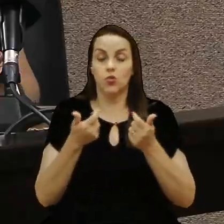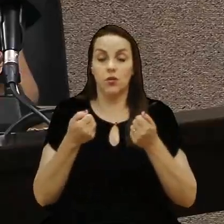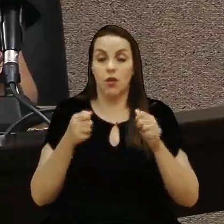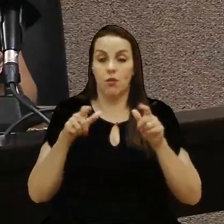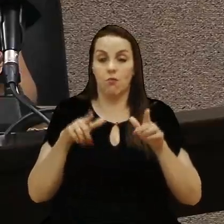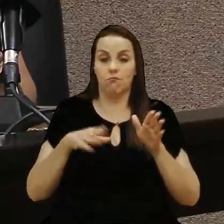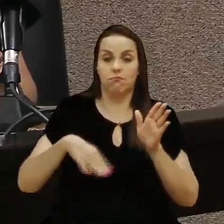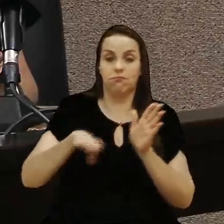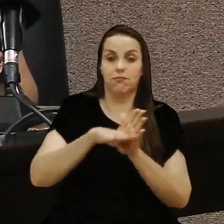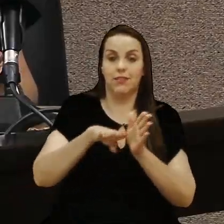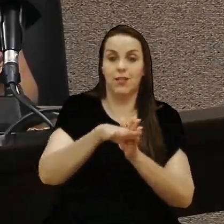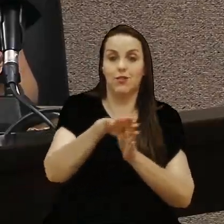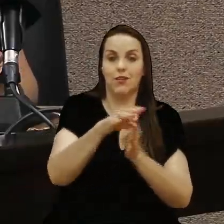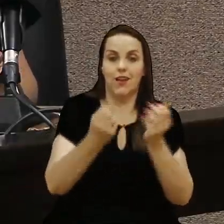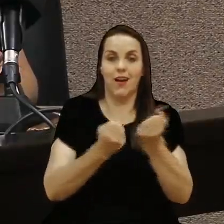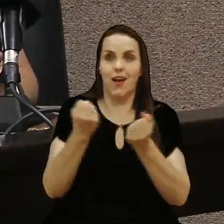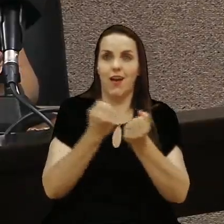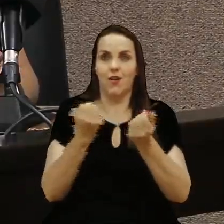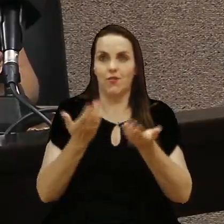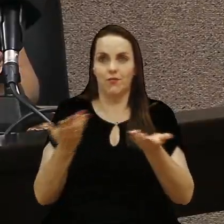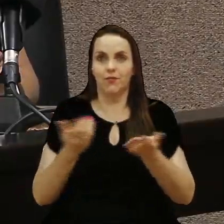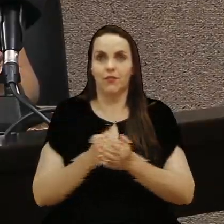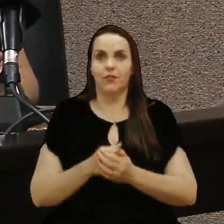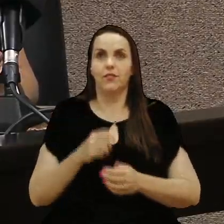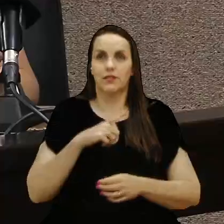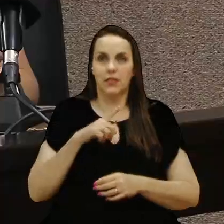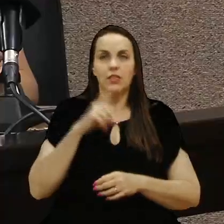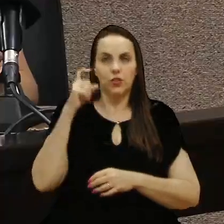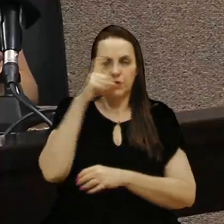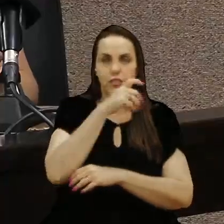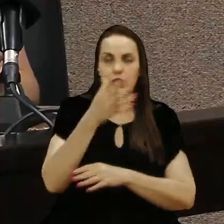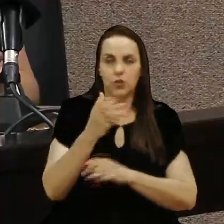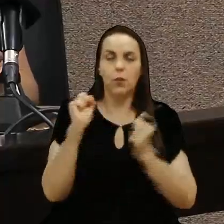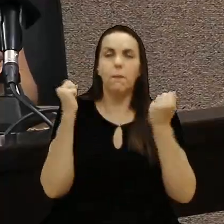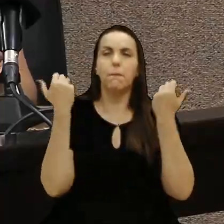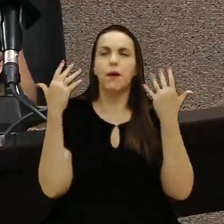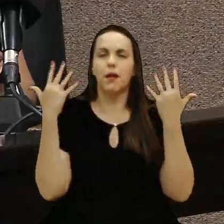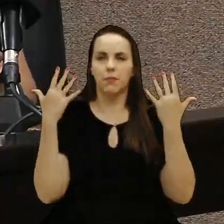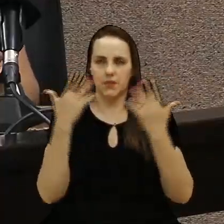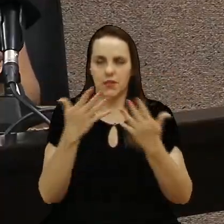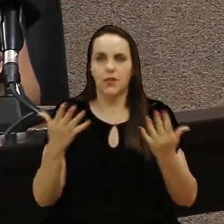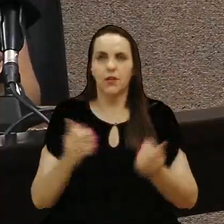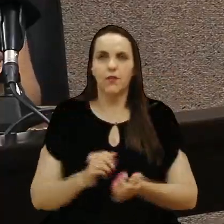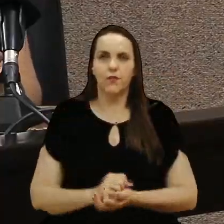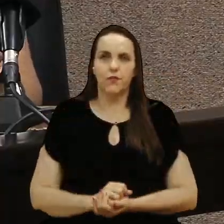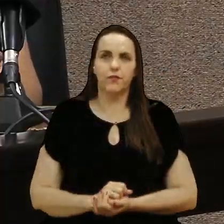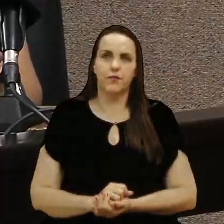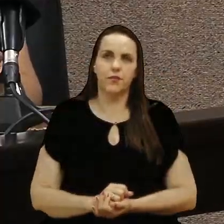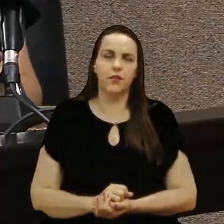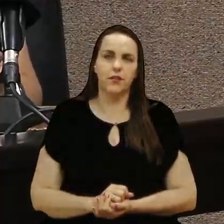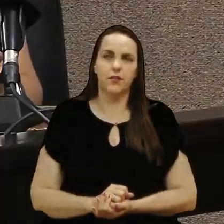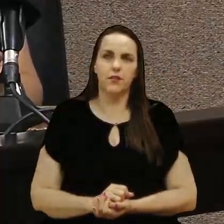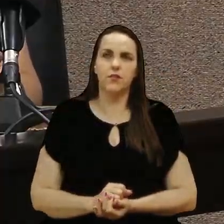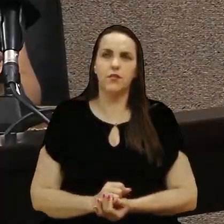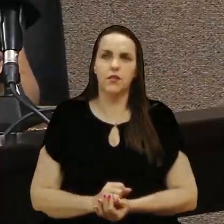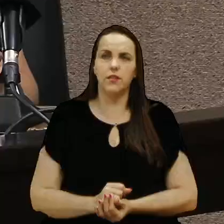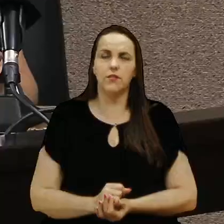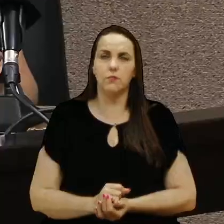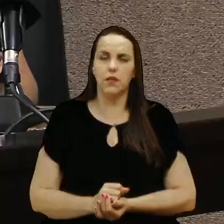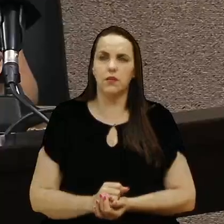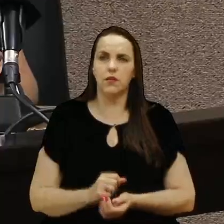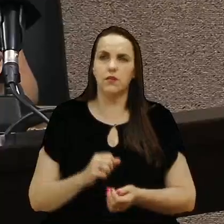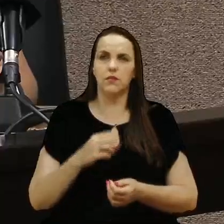estacionar o carro, né? Tu subindo, porque era difícil. Então, parabenizar a prefeitura por essa